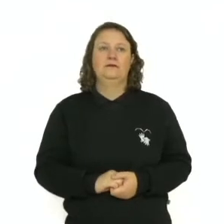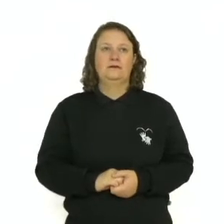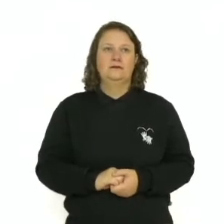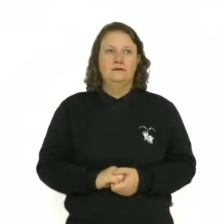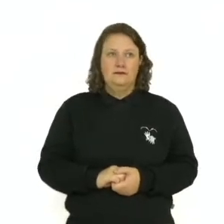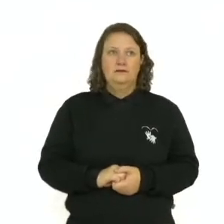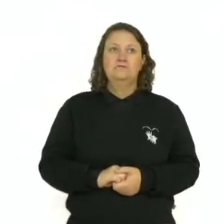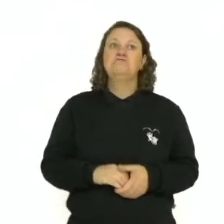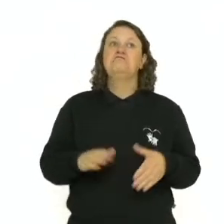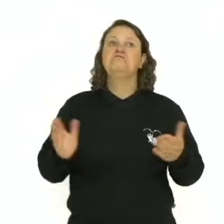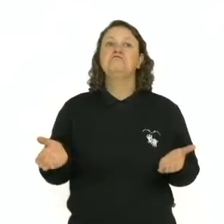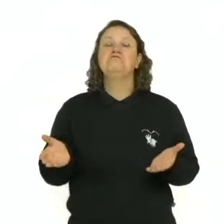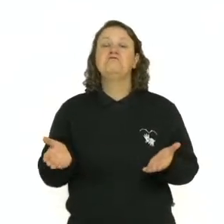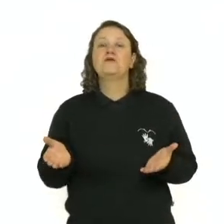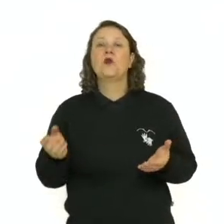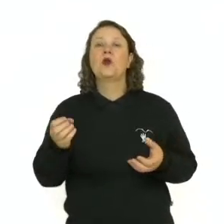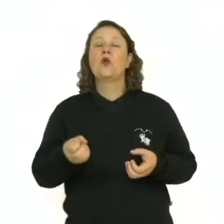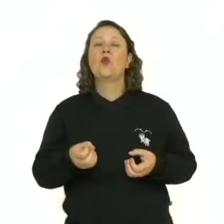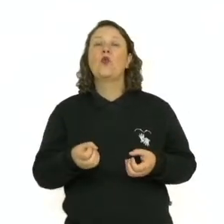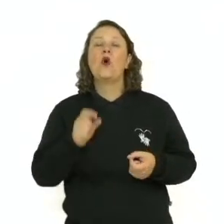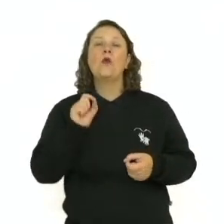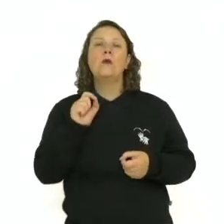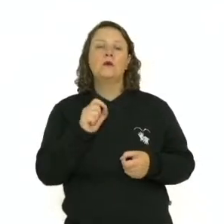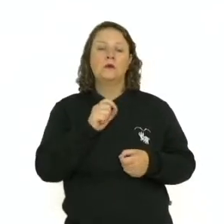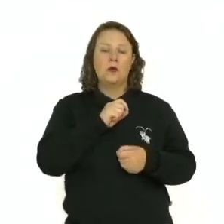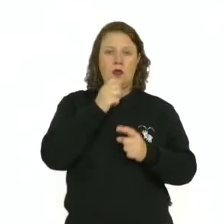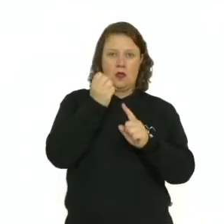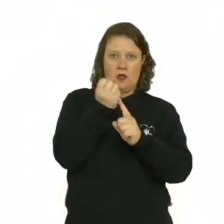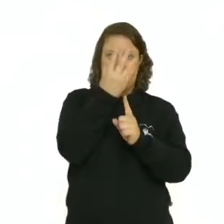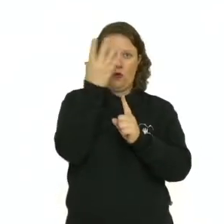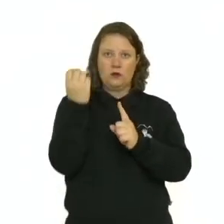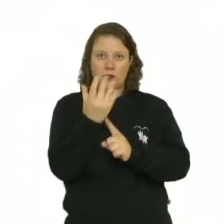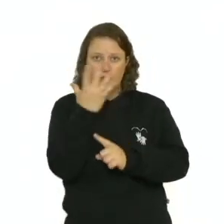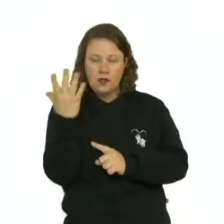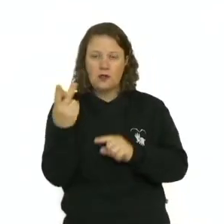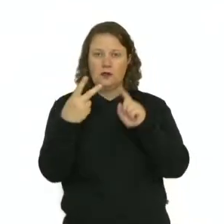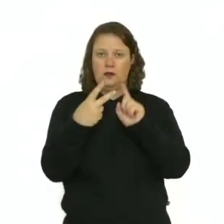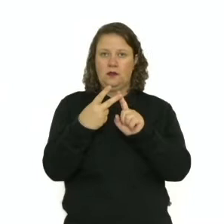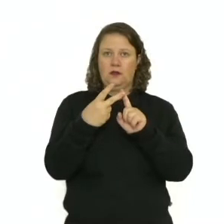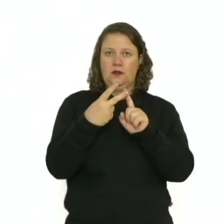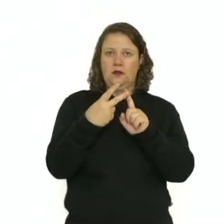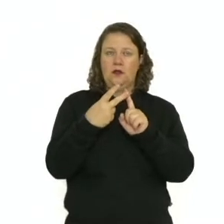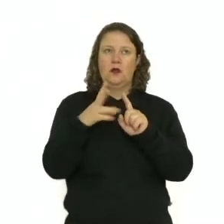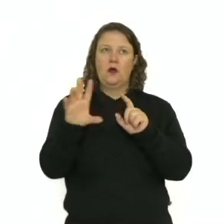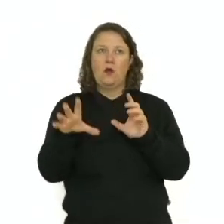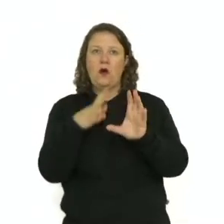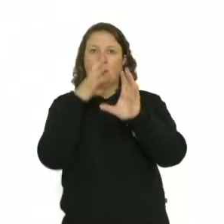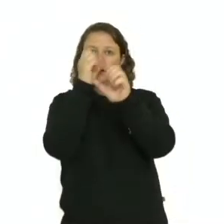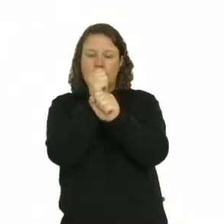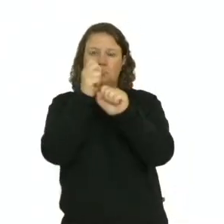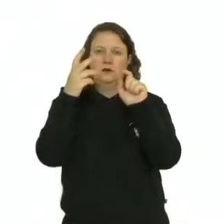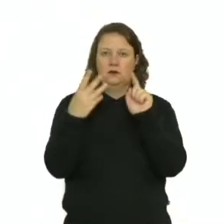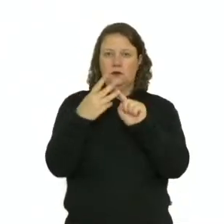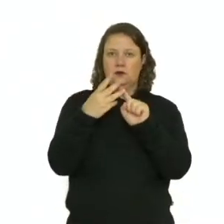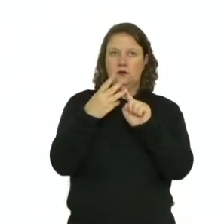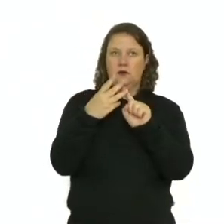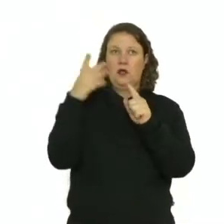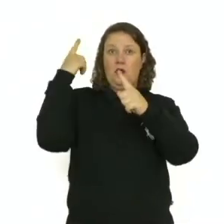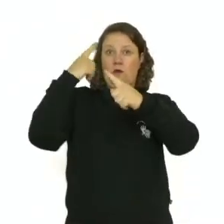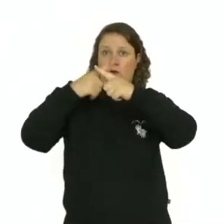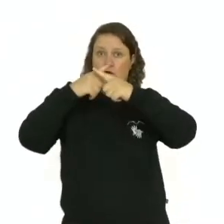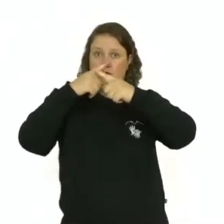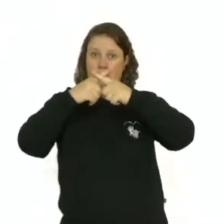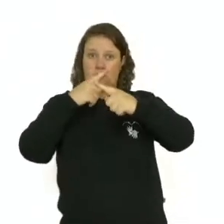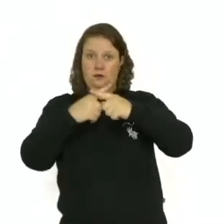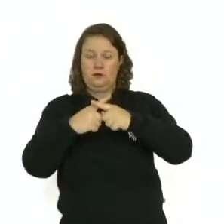0,5 ao quadrado. Nesse caso, a gente está misturando uma potência, uma adição, uma multiplicação. Então, quando a gente faz essa mistura, a gente tem